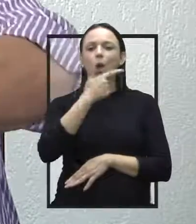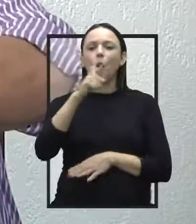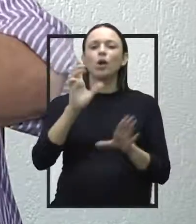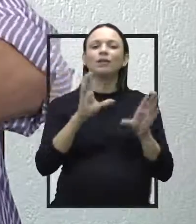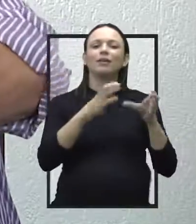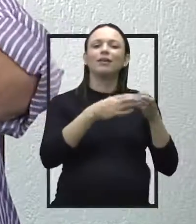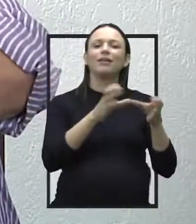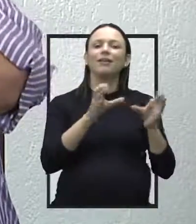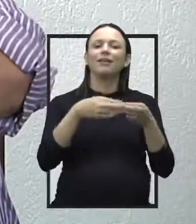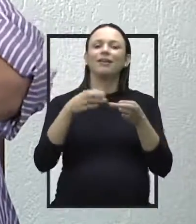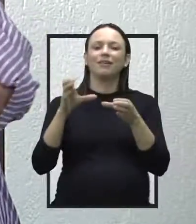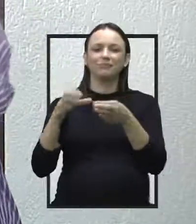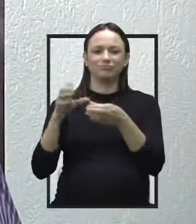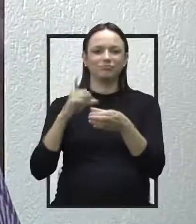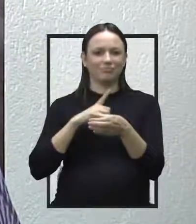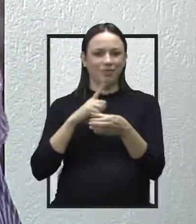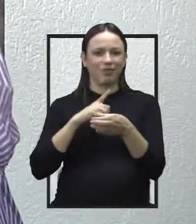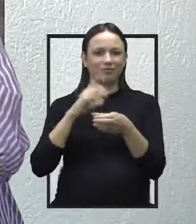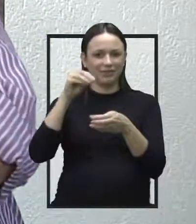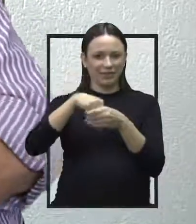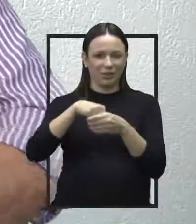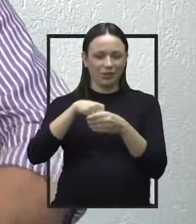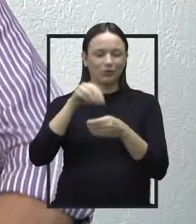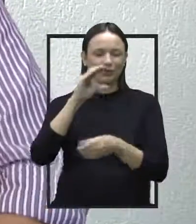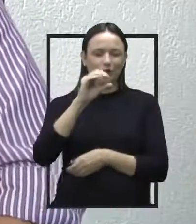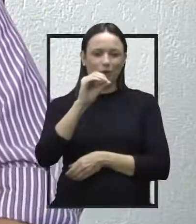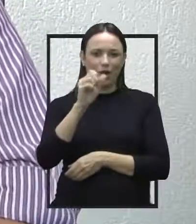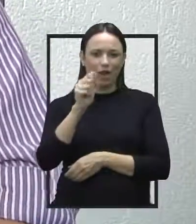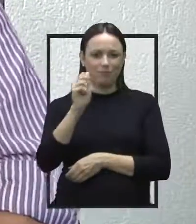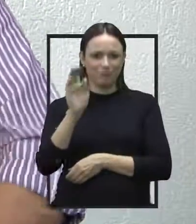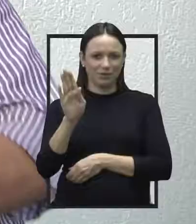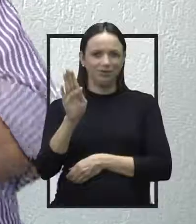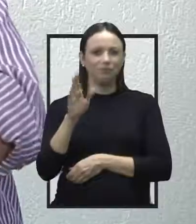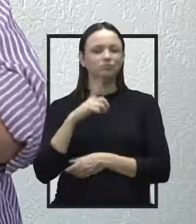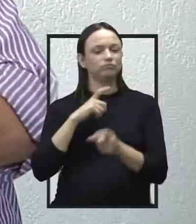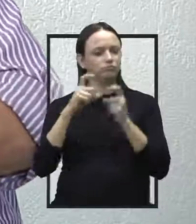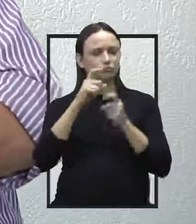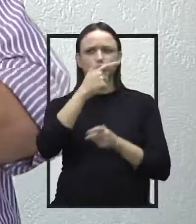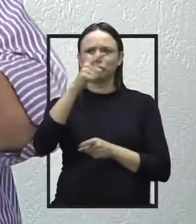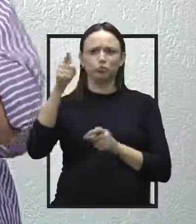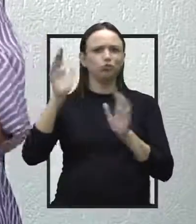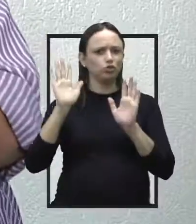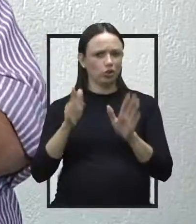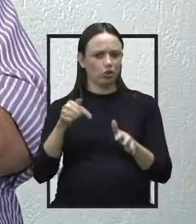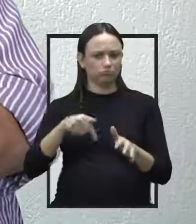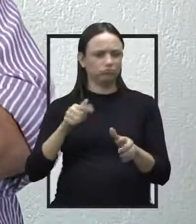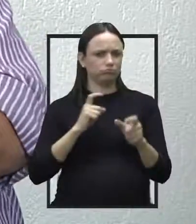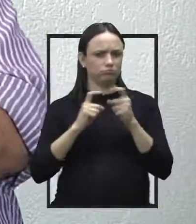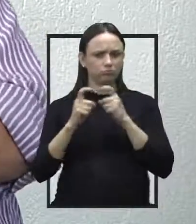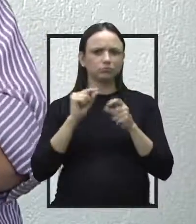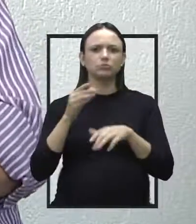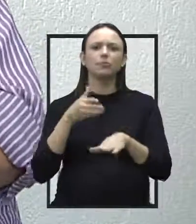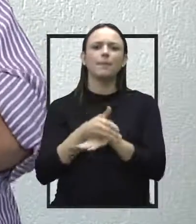comissões dentro da própria OAB, que nós já tivemos aqui reunido, inclusive com outras comissões, que é a participação popular